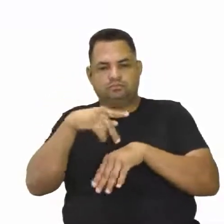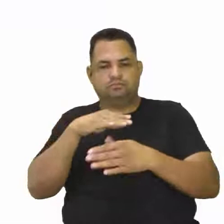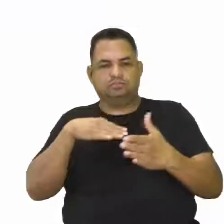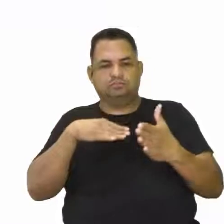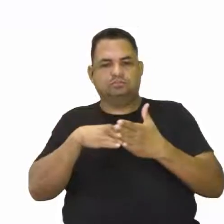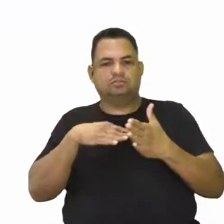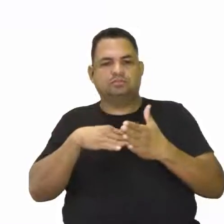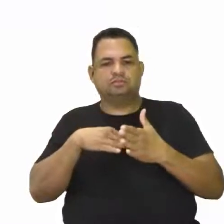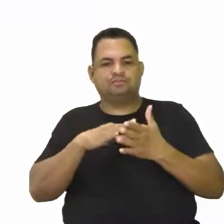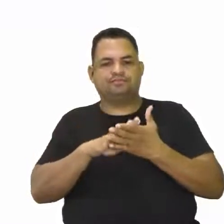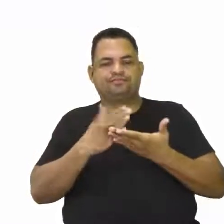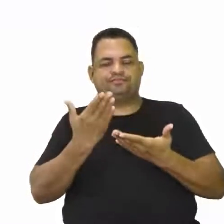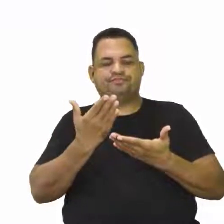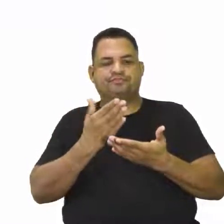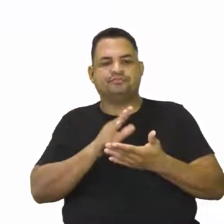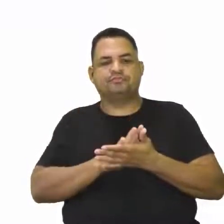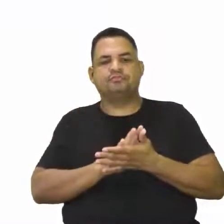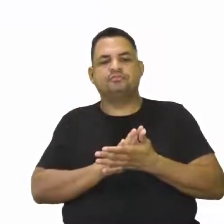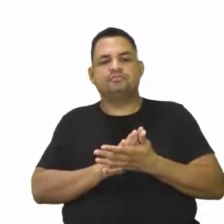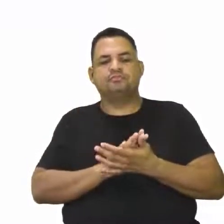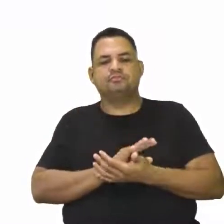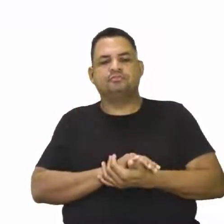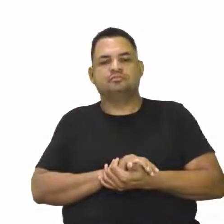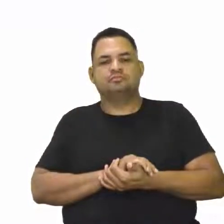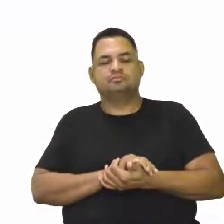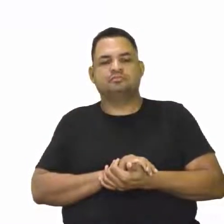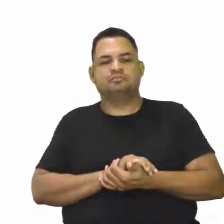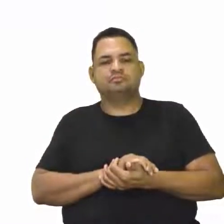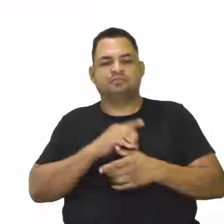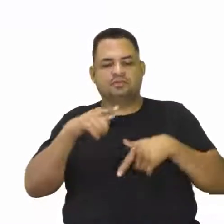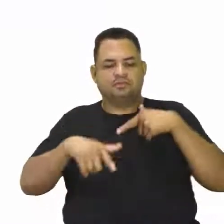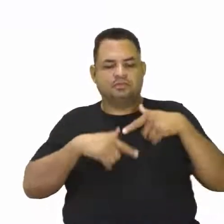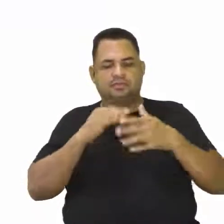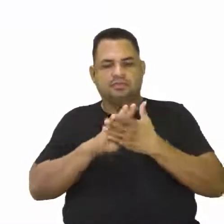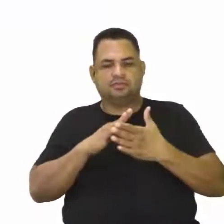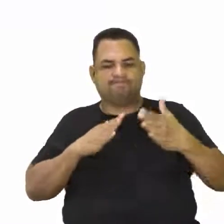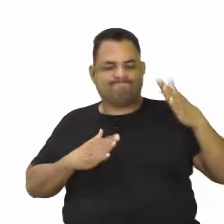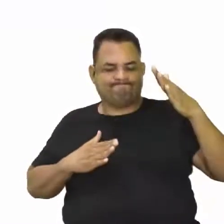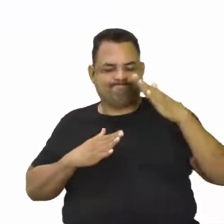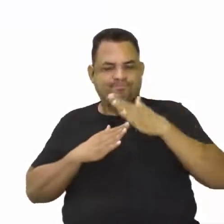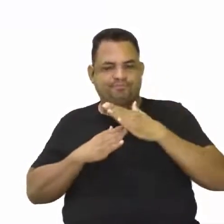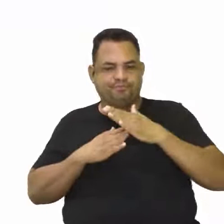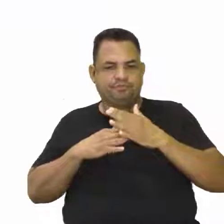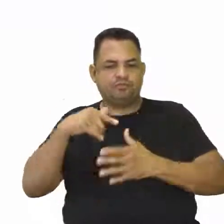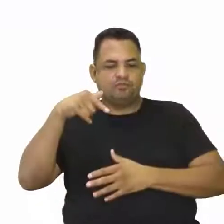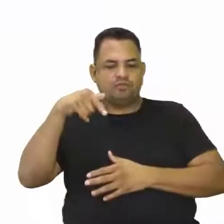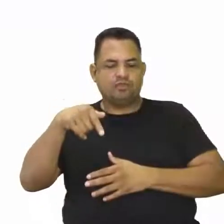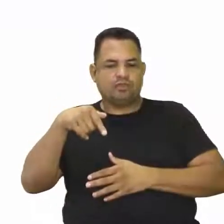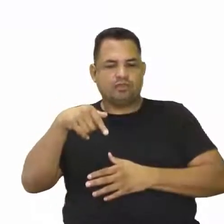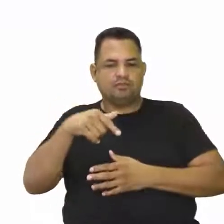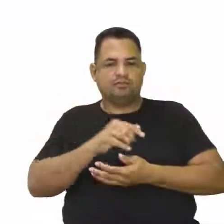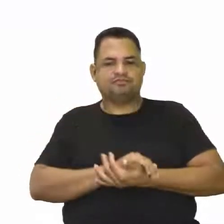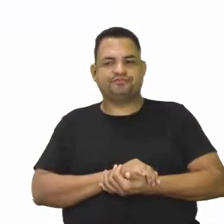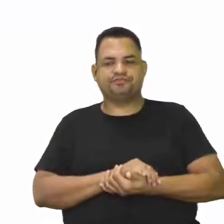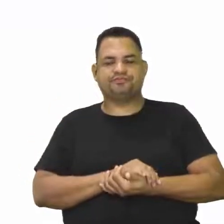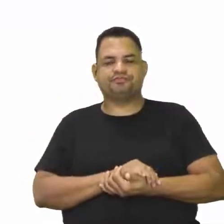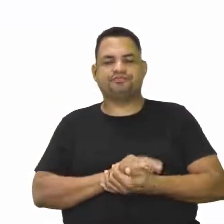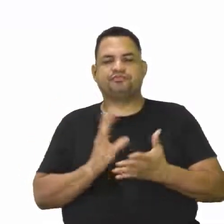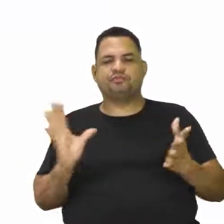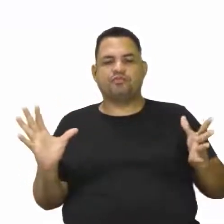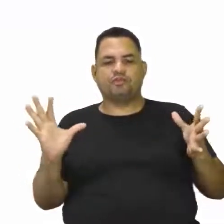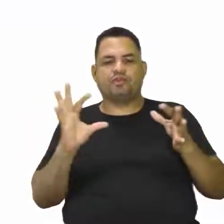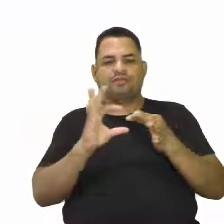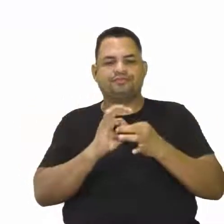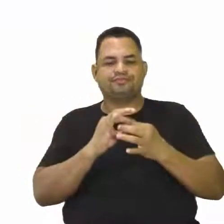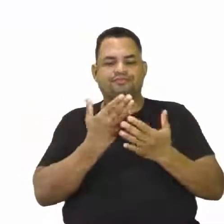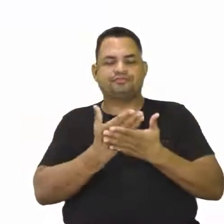limite? Trabalharé hasta las 7. Até às 7. Olha como é que muda o contexto, não é? O contexto